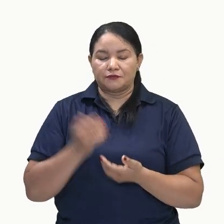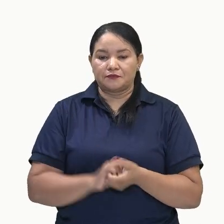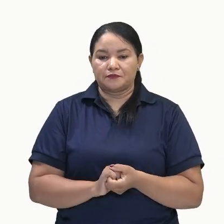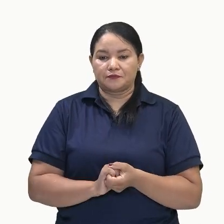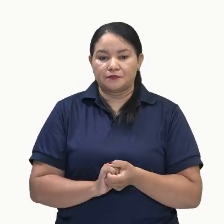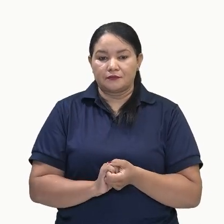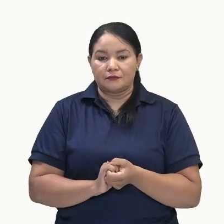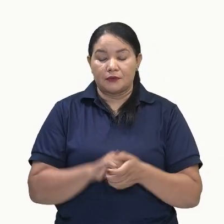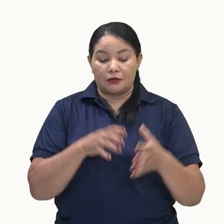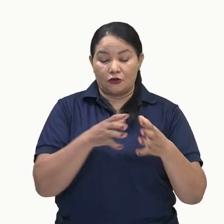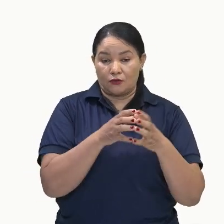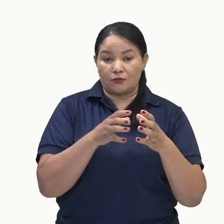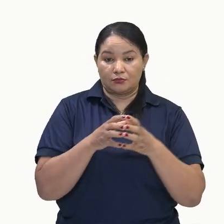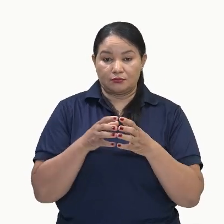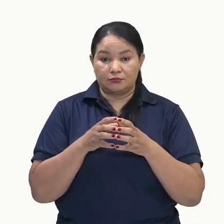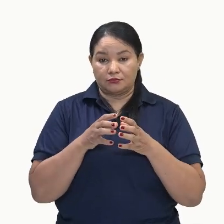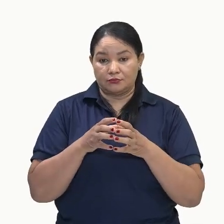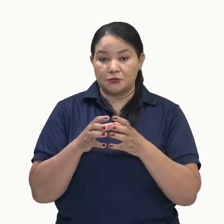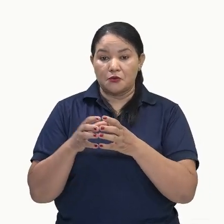cada 100,